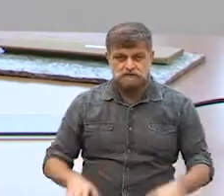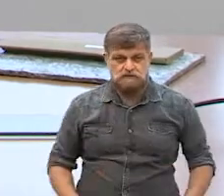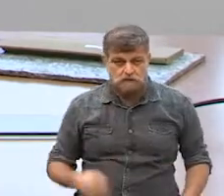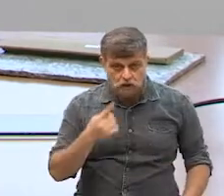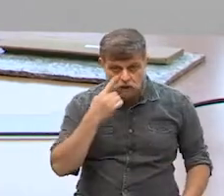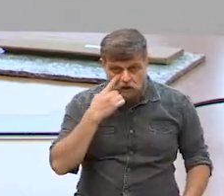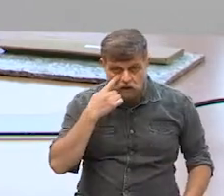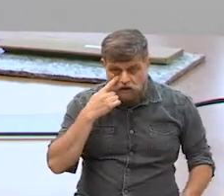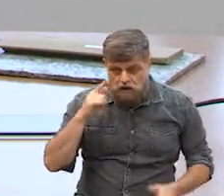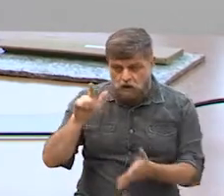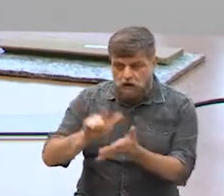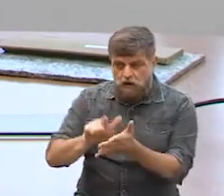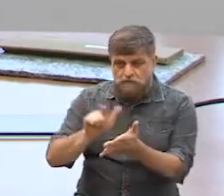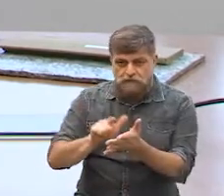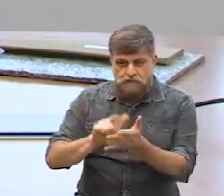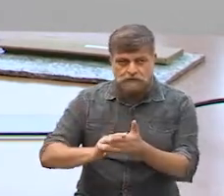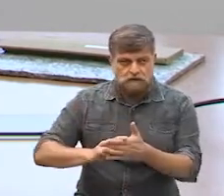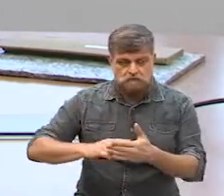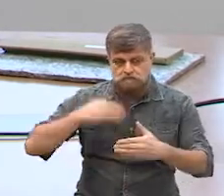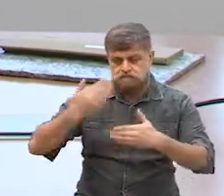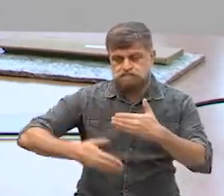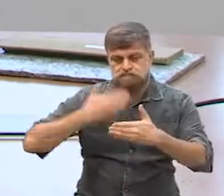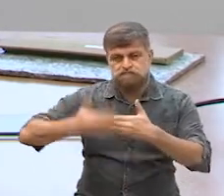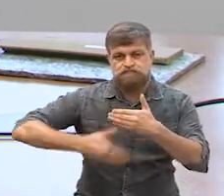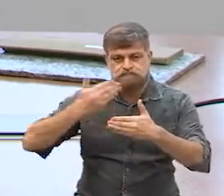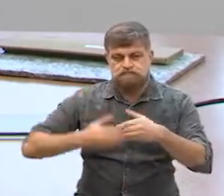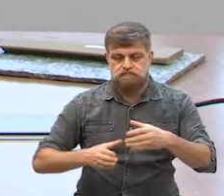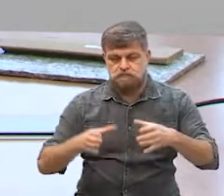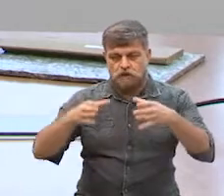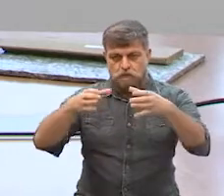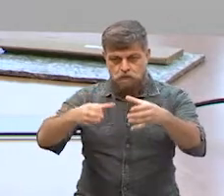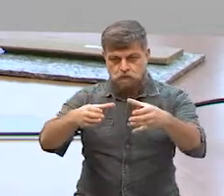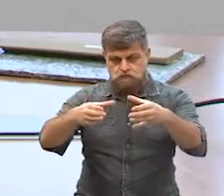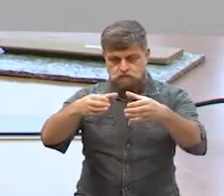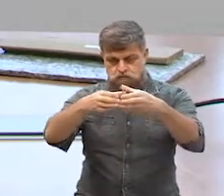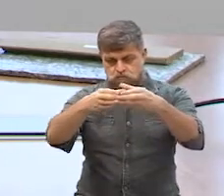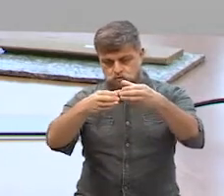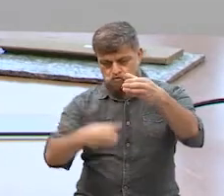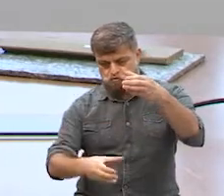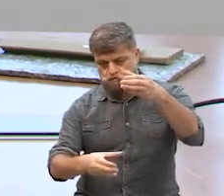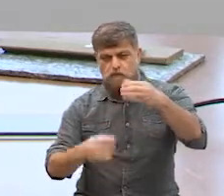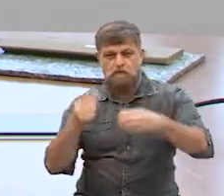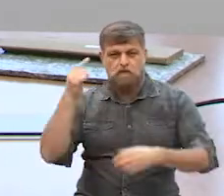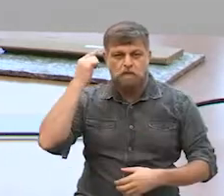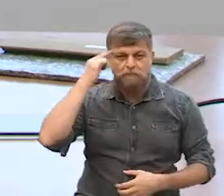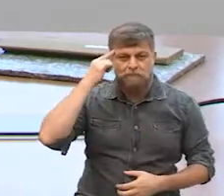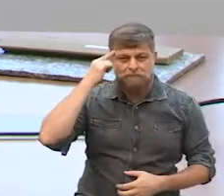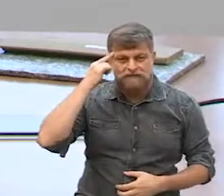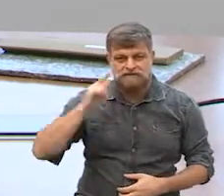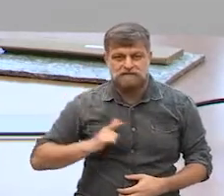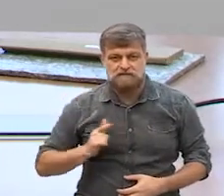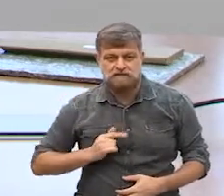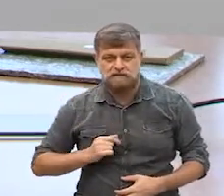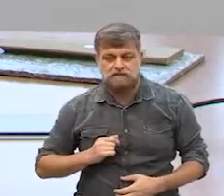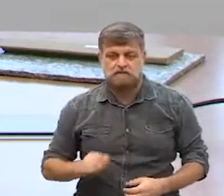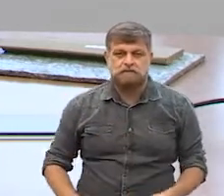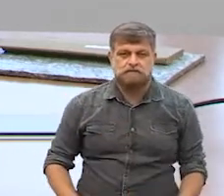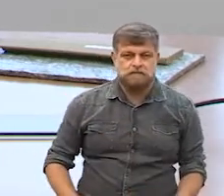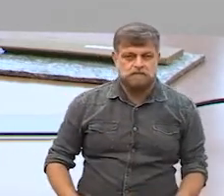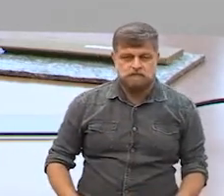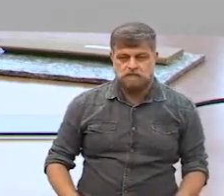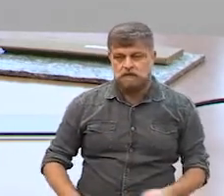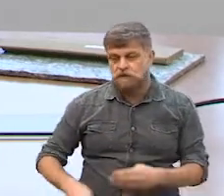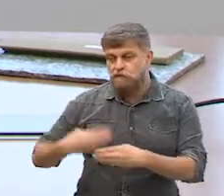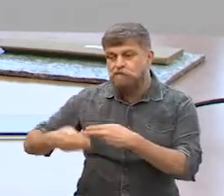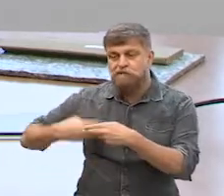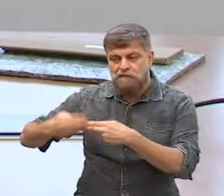ele é tudo que é bobina, ele é enrolado em tubo, né? Tudo, se você pensar hoje, né, na toalhinha de papel, ele vem no tubo, né? O papel